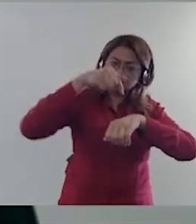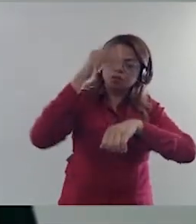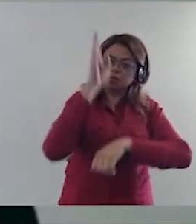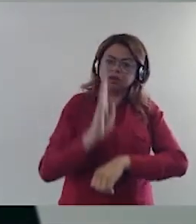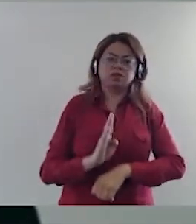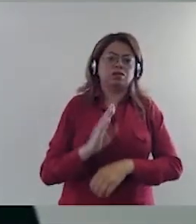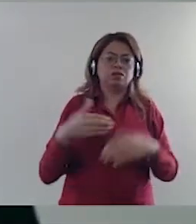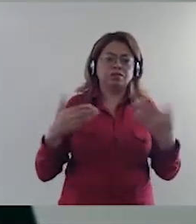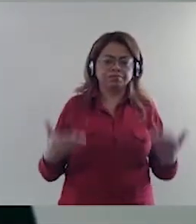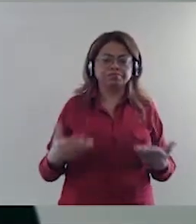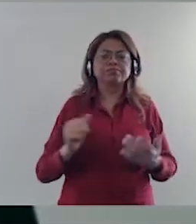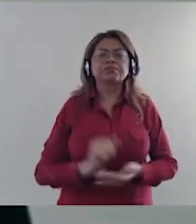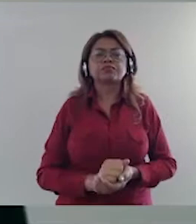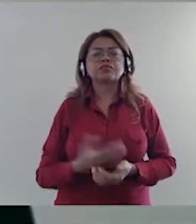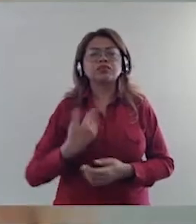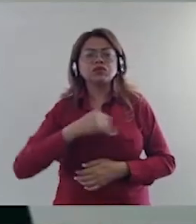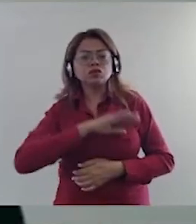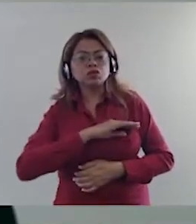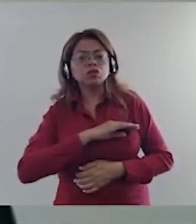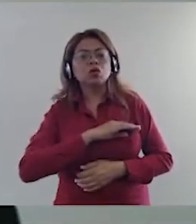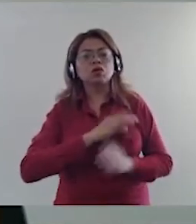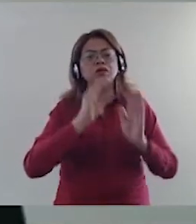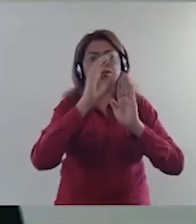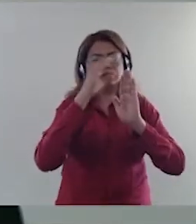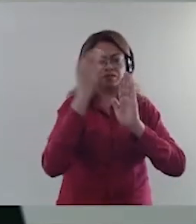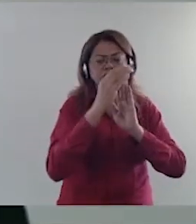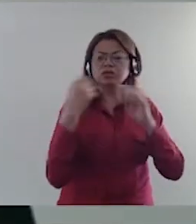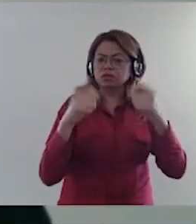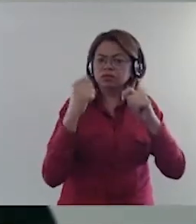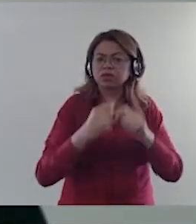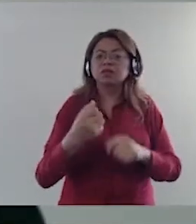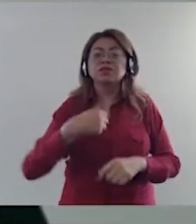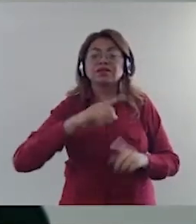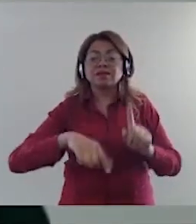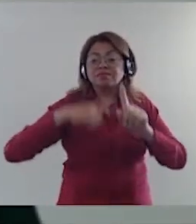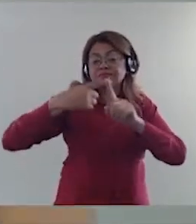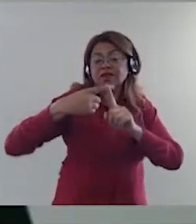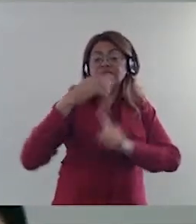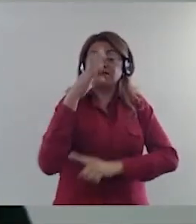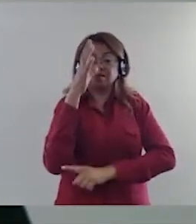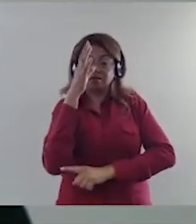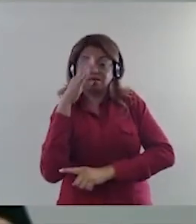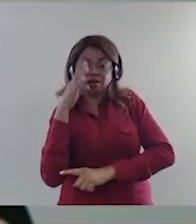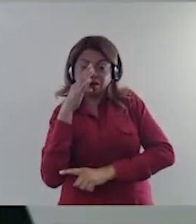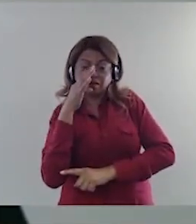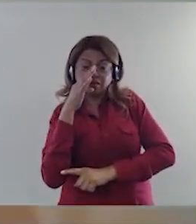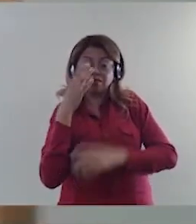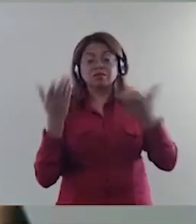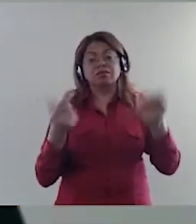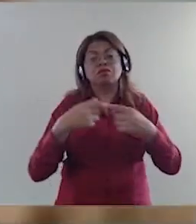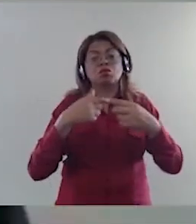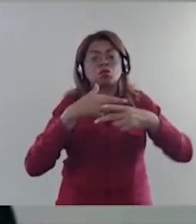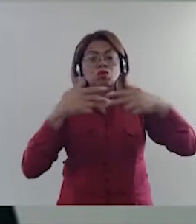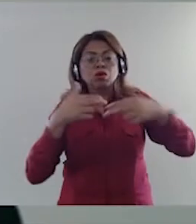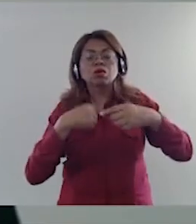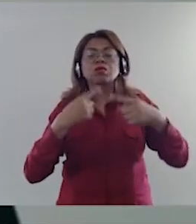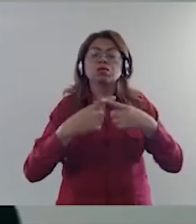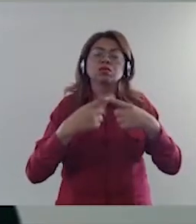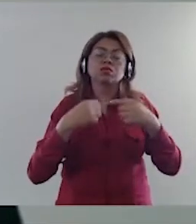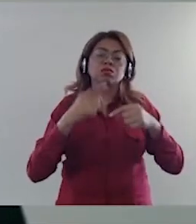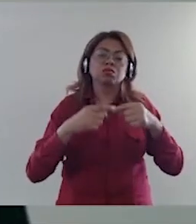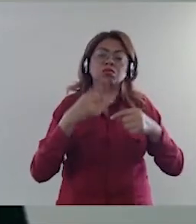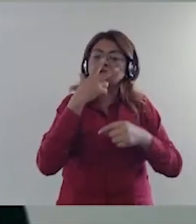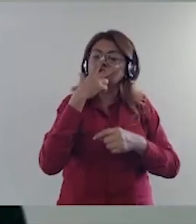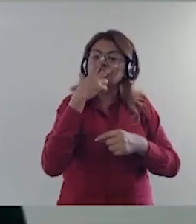que atribuir mais atenção ao meio ambiente, à interlocução com o meio ambiente, que não é muito comum entre